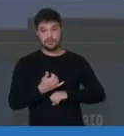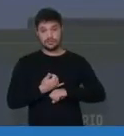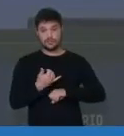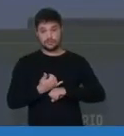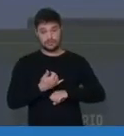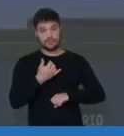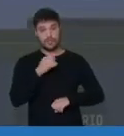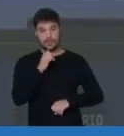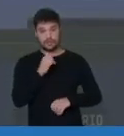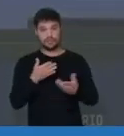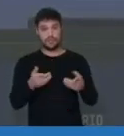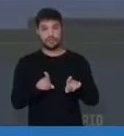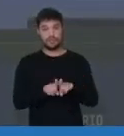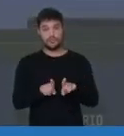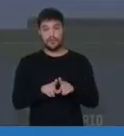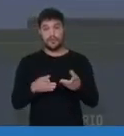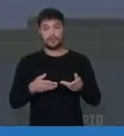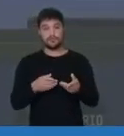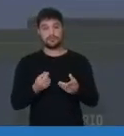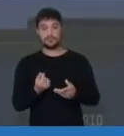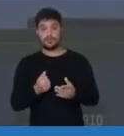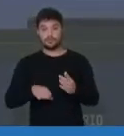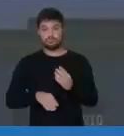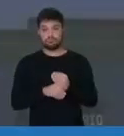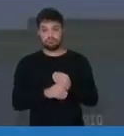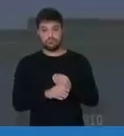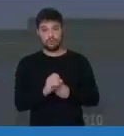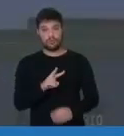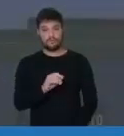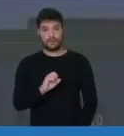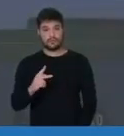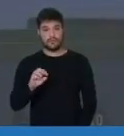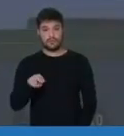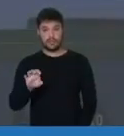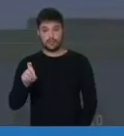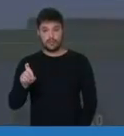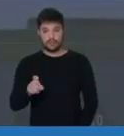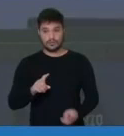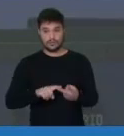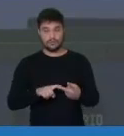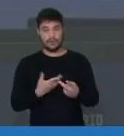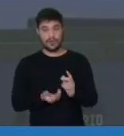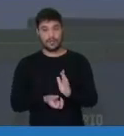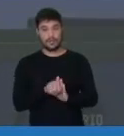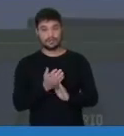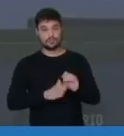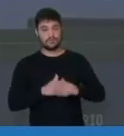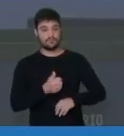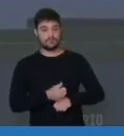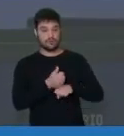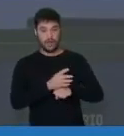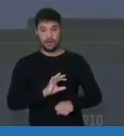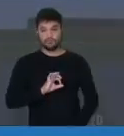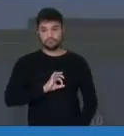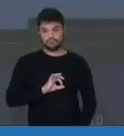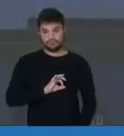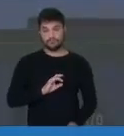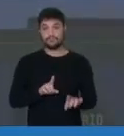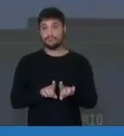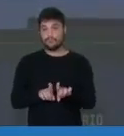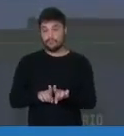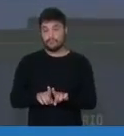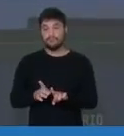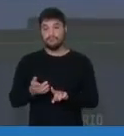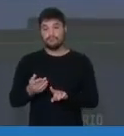de crédito suplementar para Codevasf e Denox, para a formação de profissionais da segurança pública e também